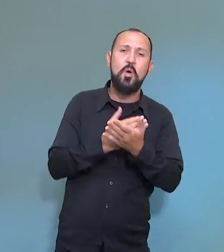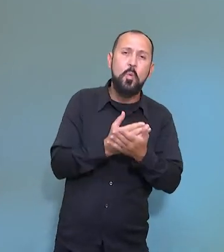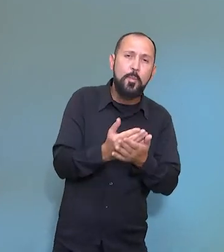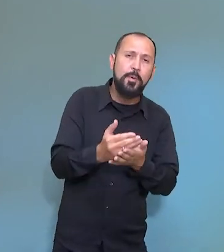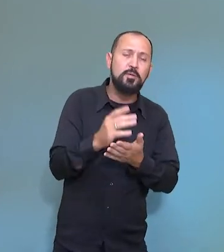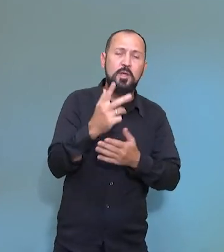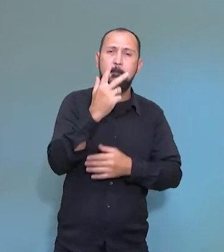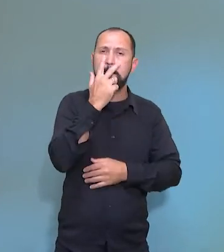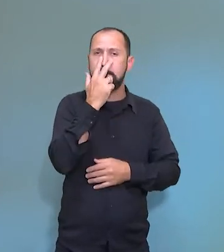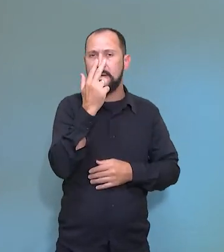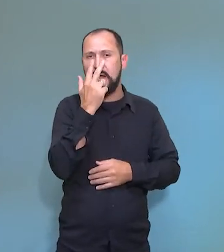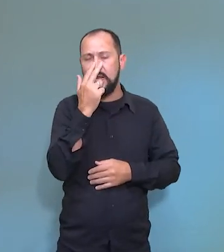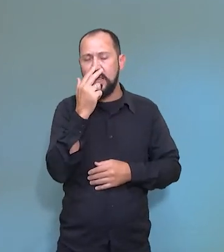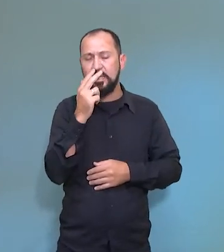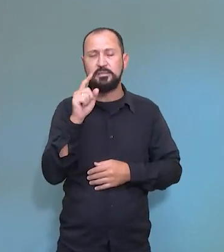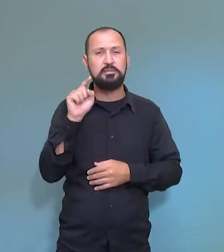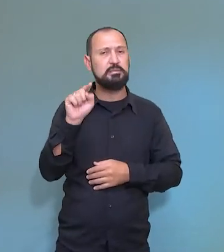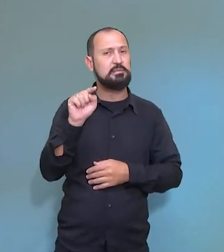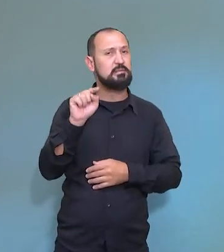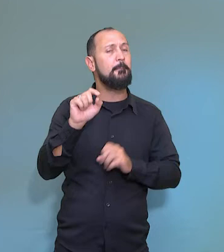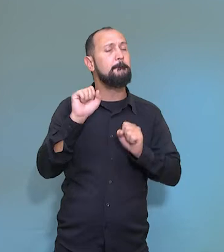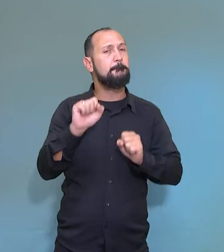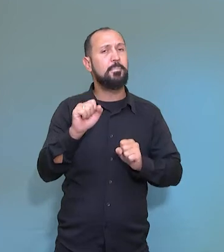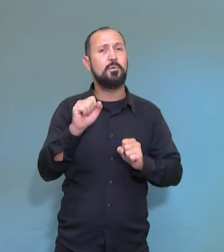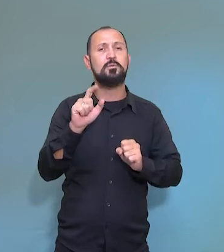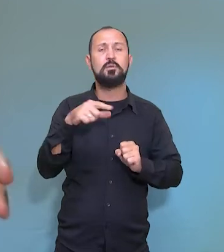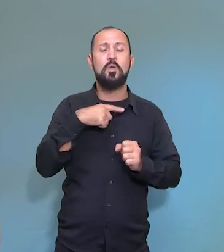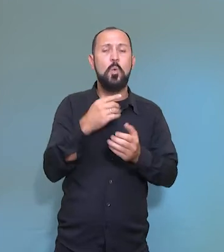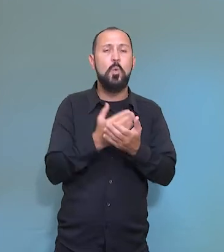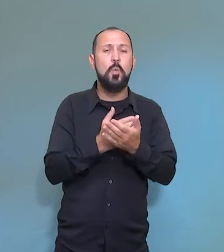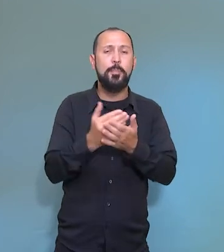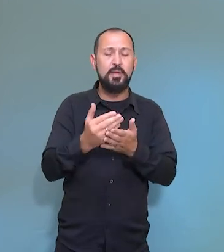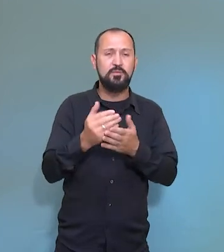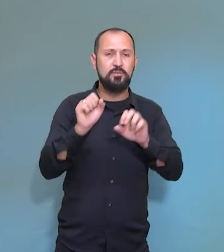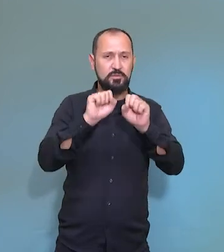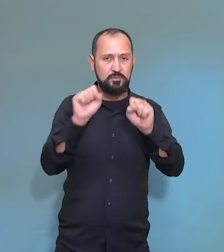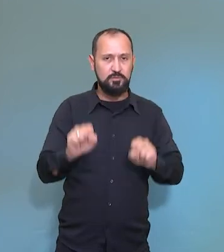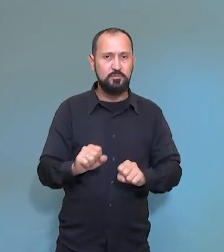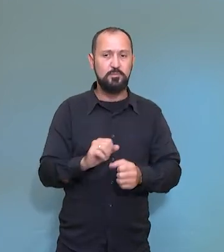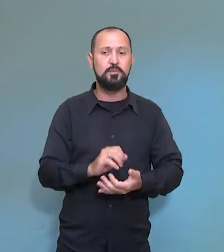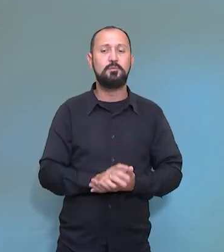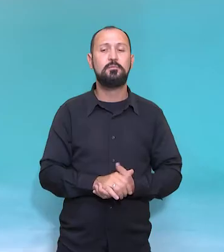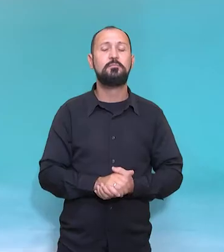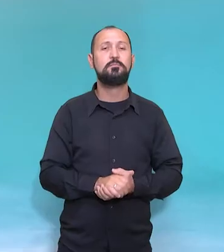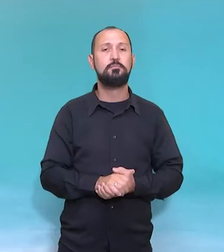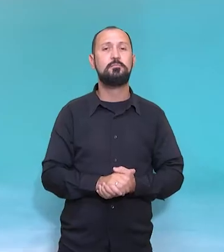alguma iniciativa parecida com essa que pode ser considerada assim um embrião do SERP?